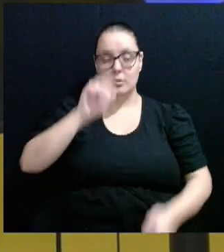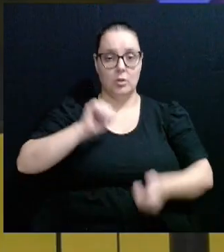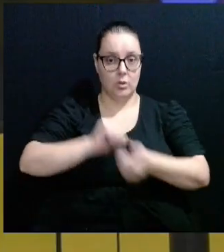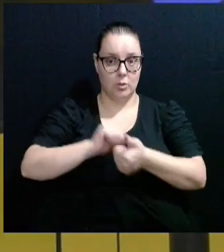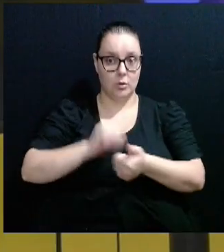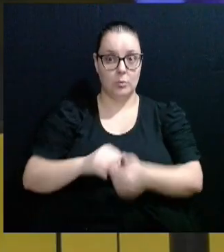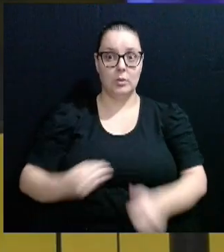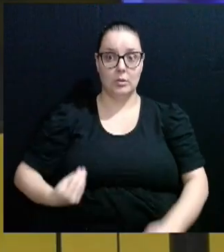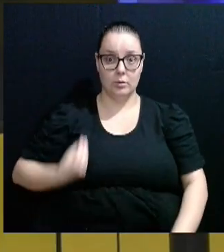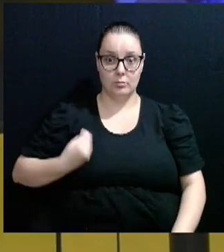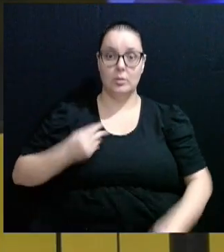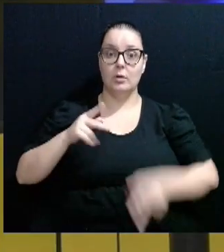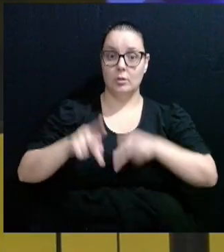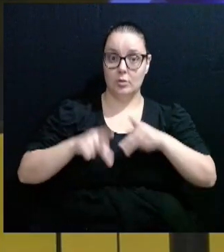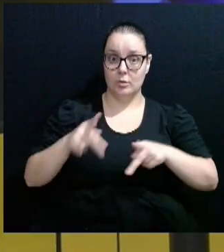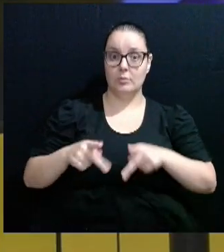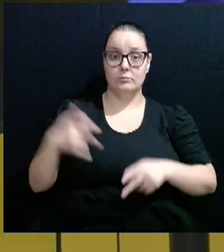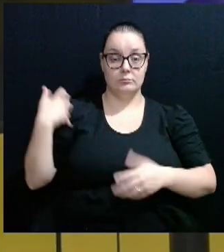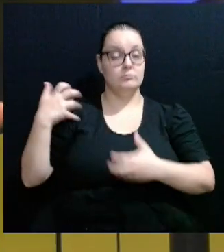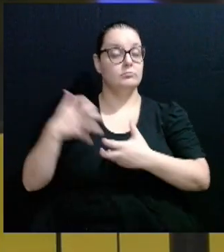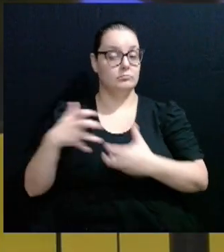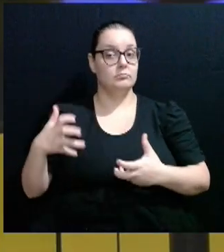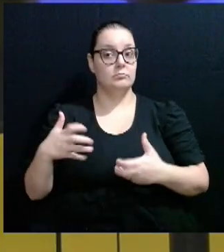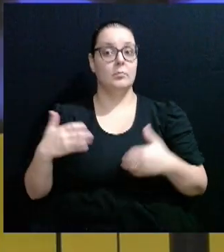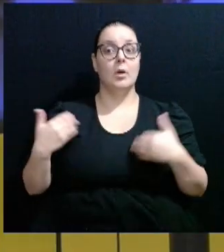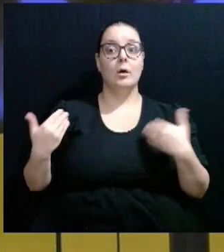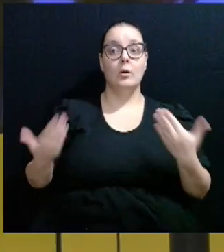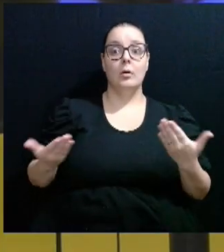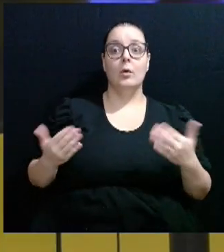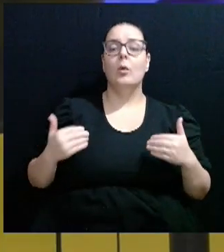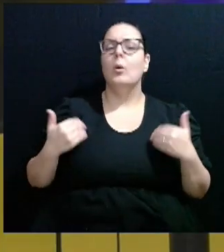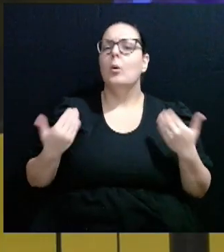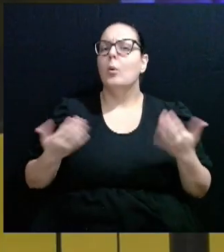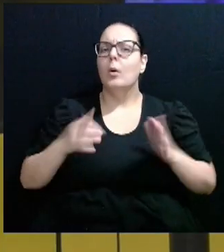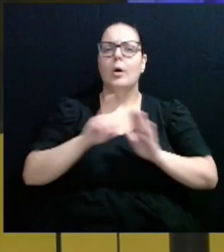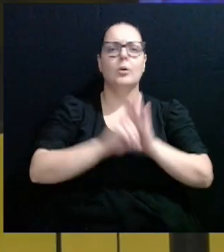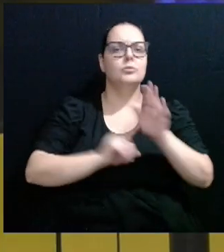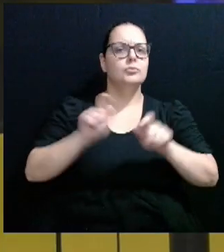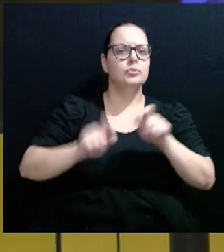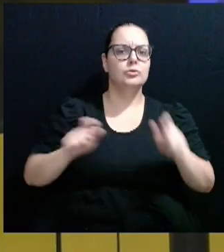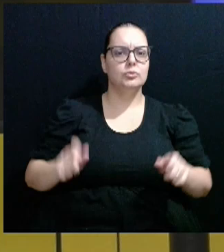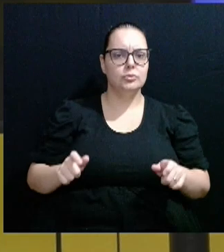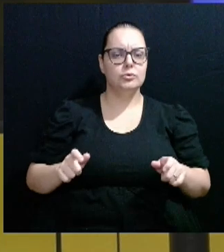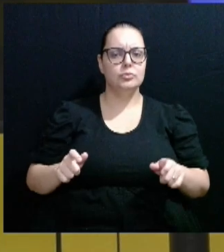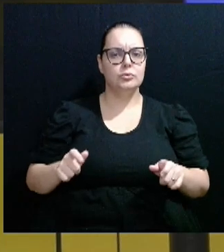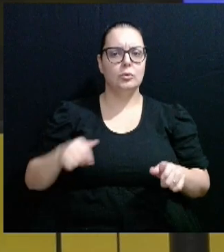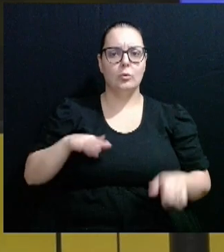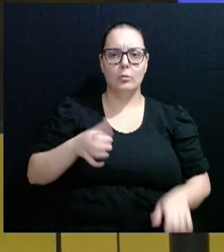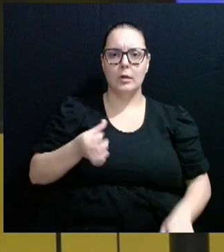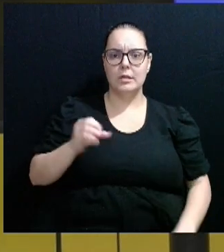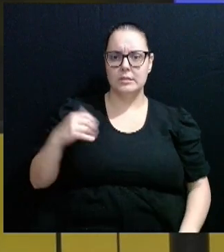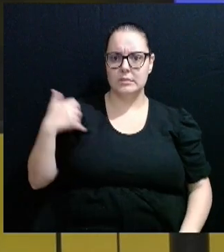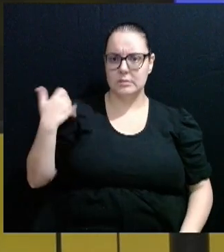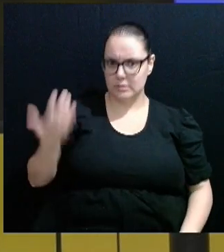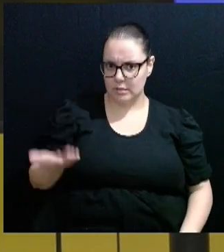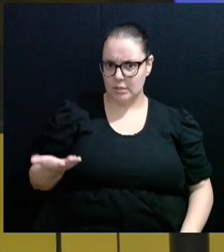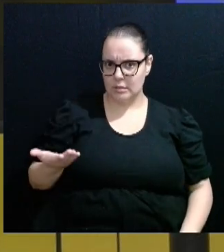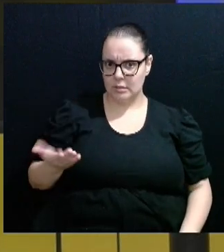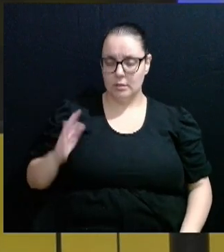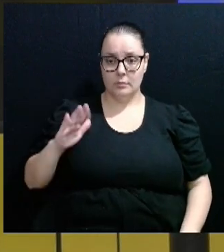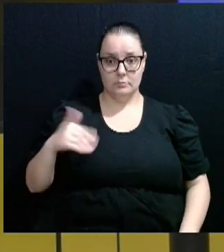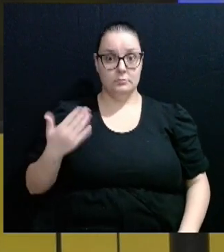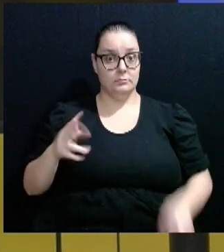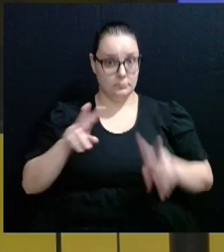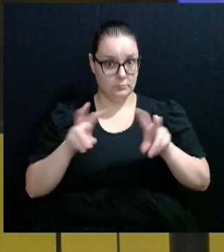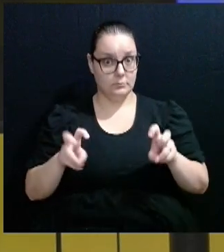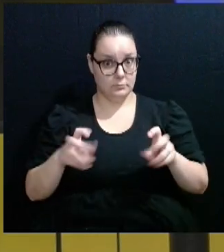da população idosa. Afinal, quais são os direitos das pessoas com mais de 60 anos quando o assunto é